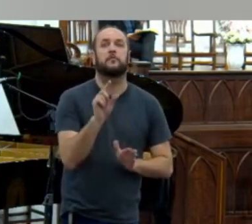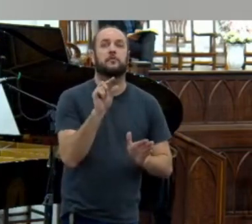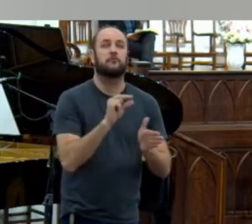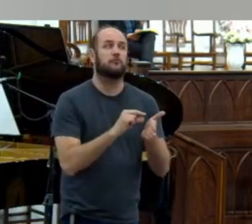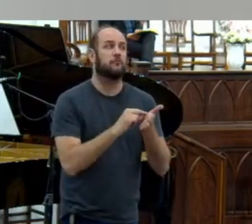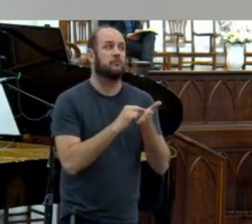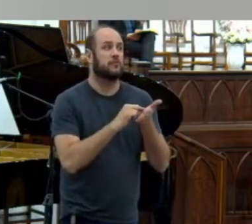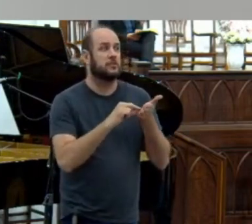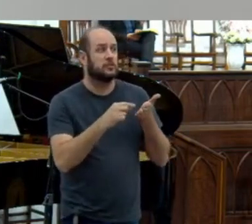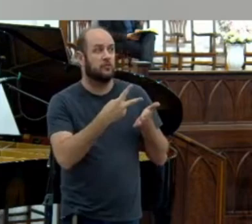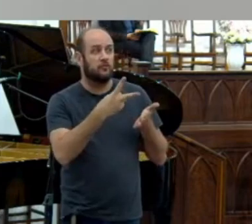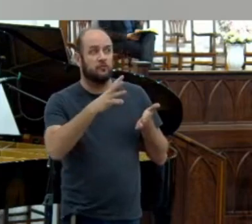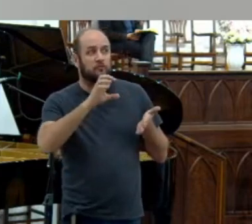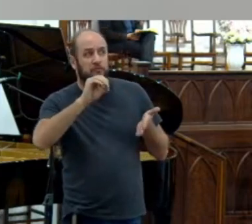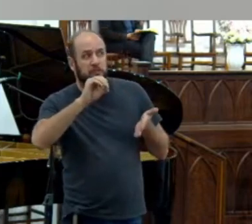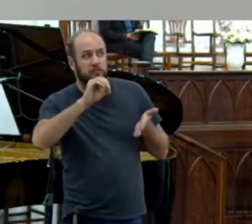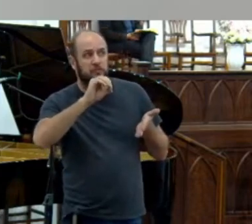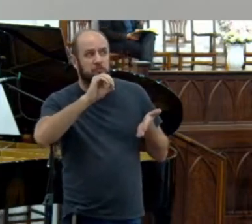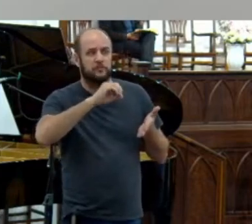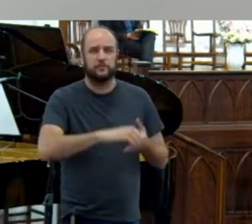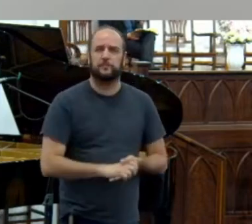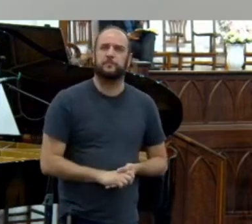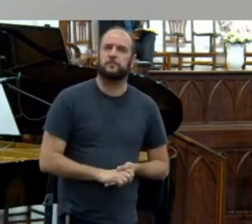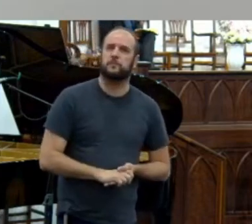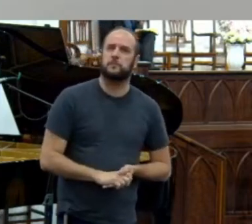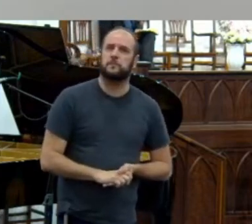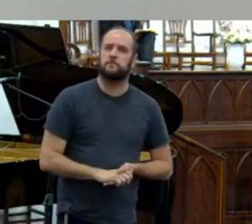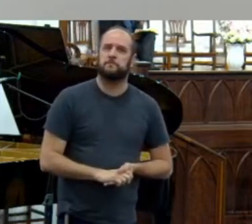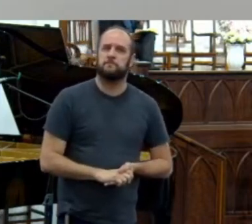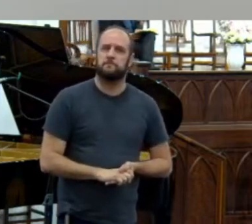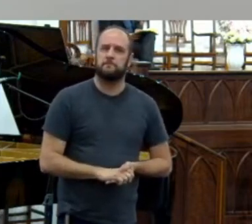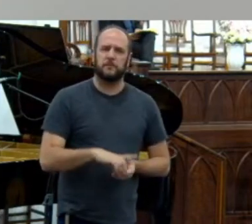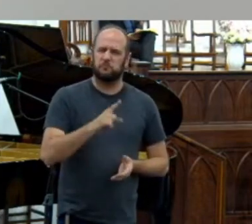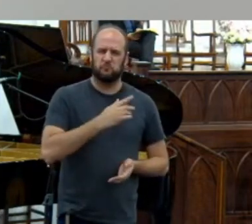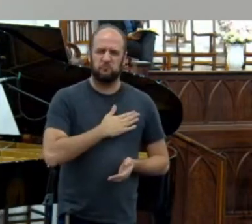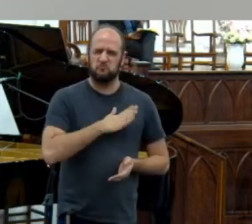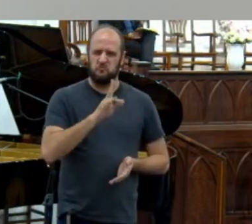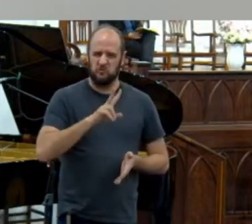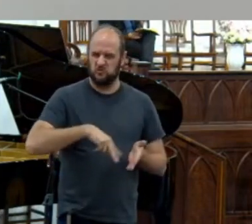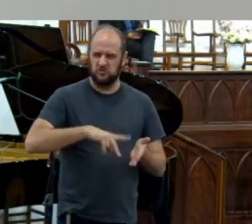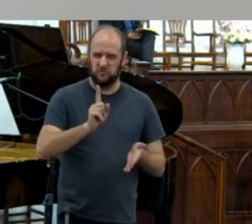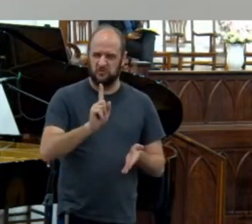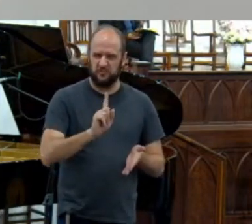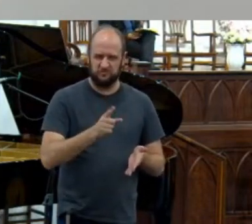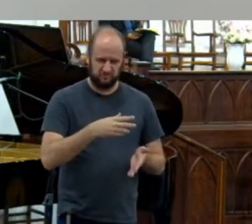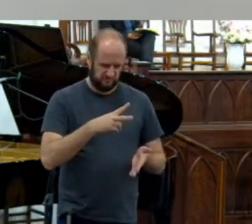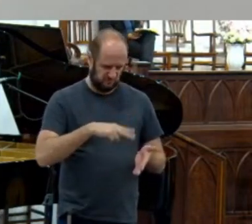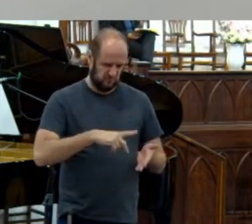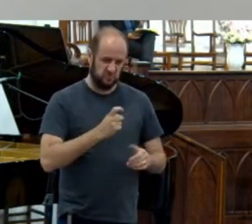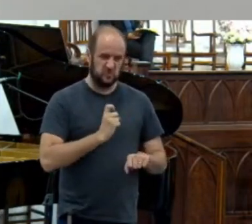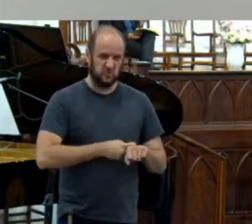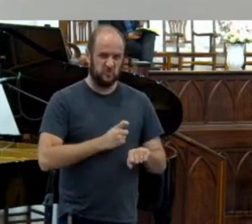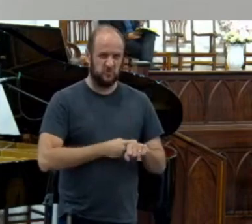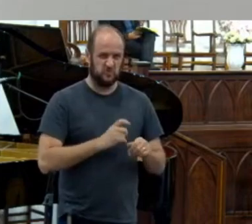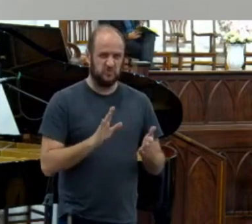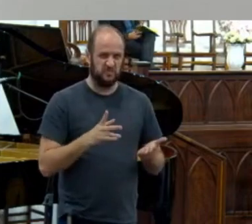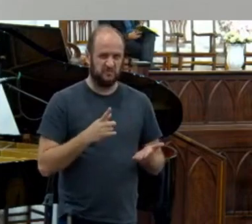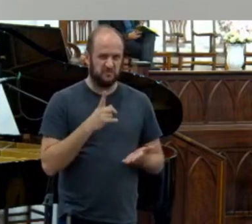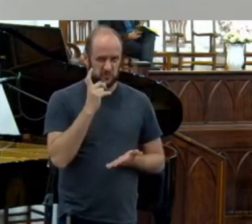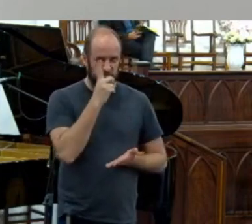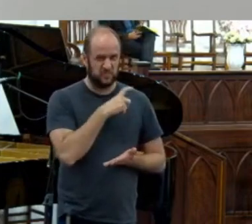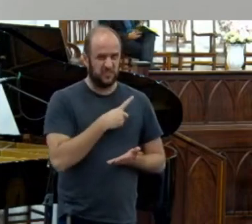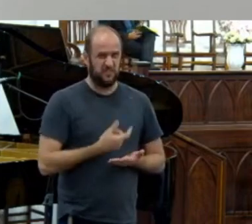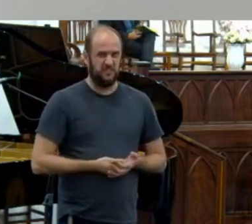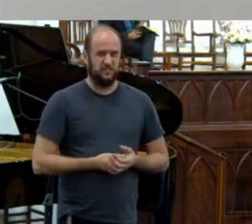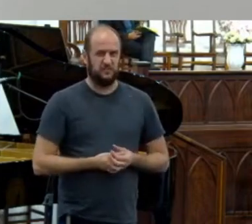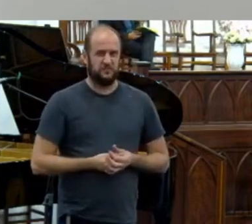verso 20. Você não gostou de ler esse troço, né? É meio duro, é meio